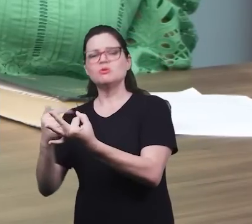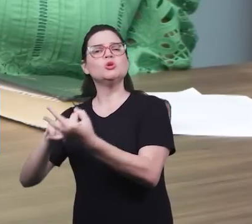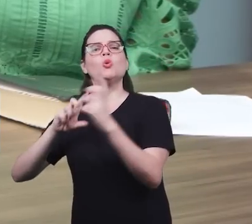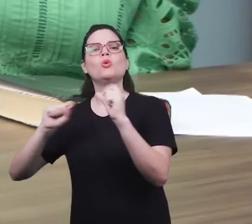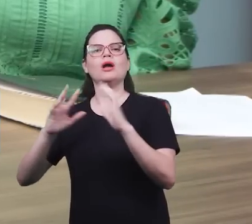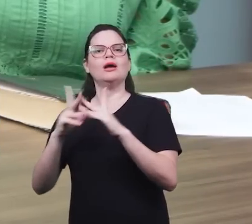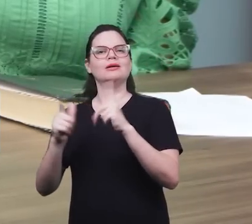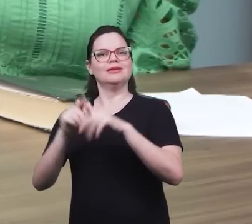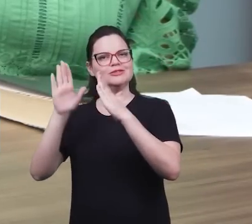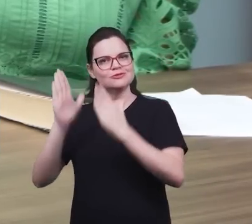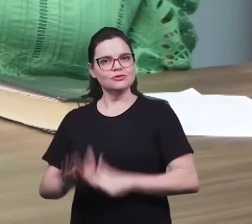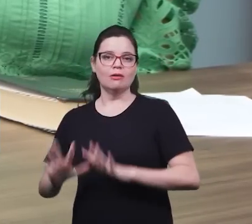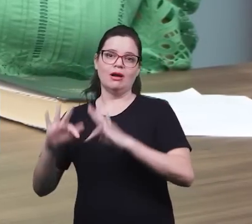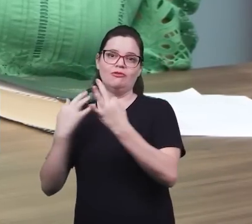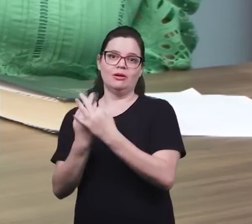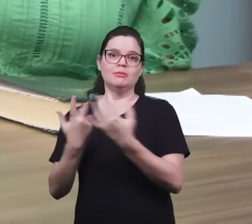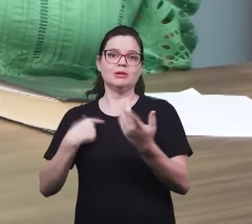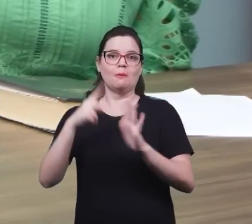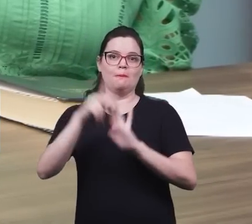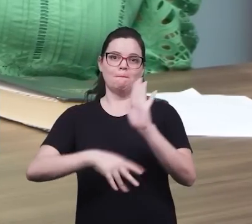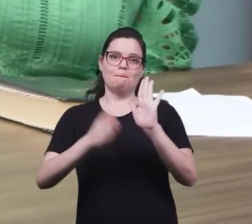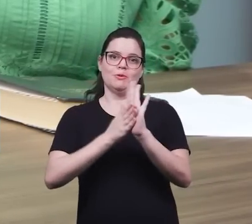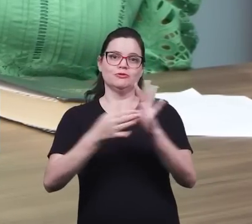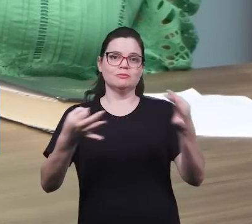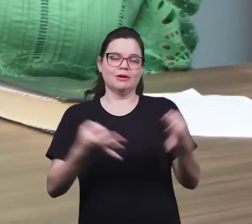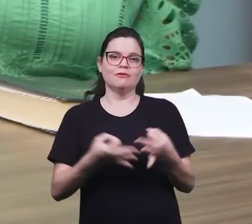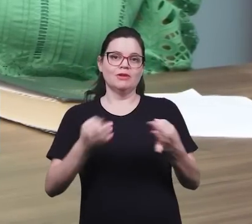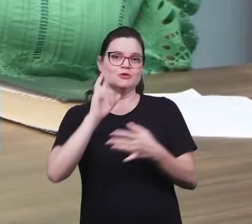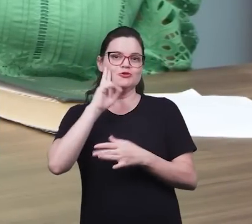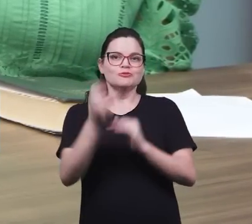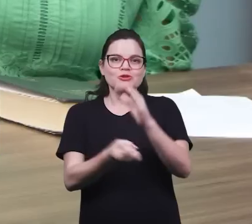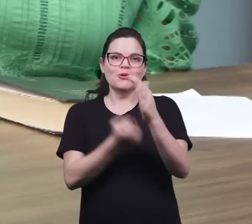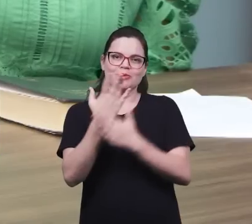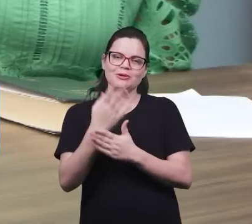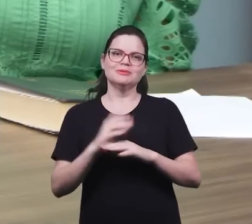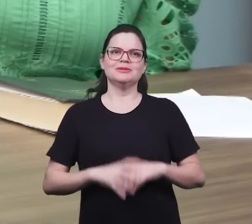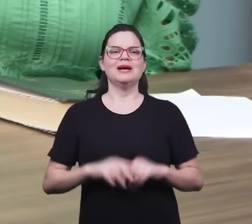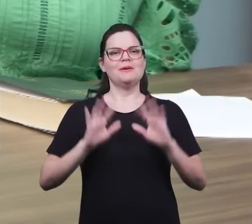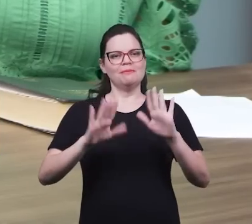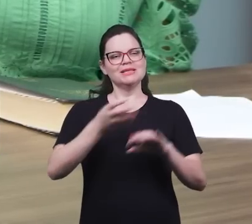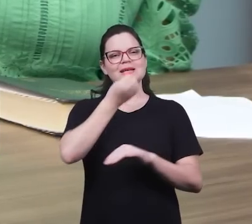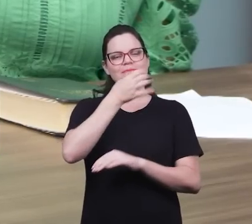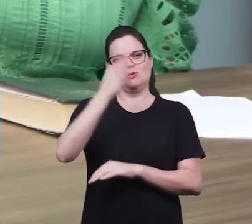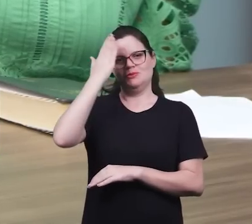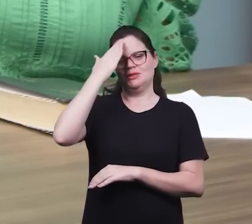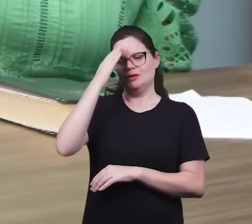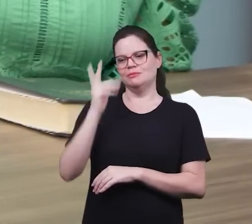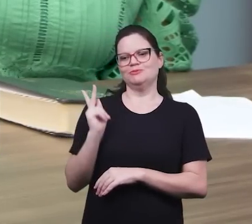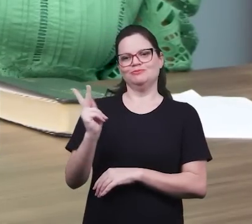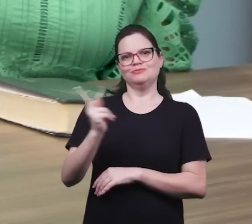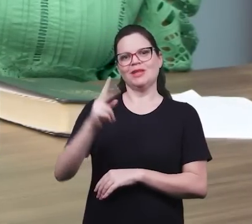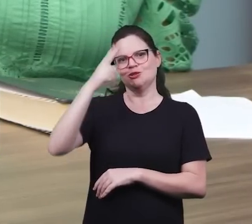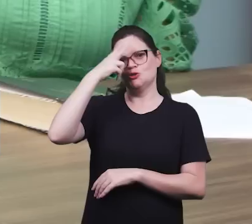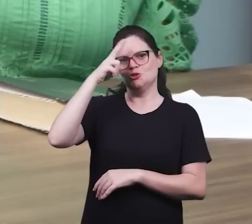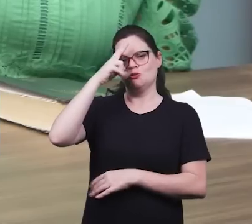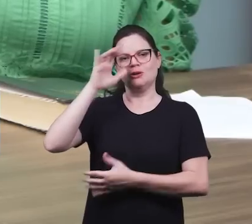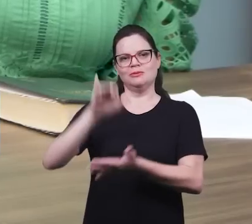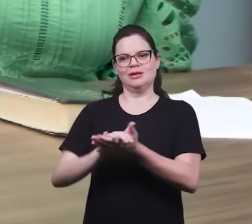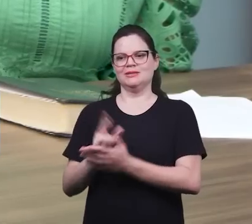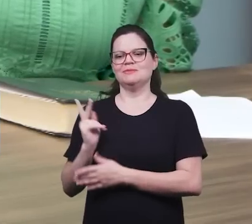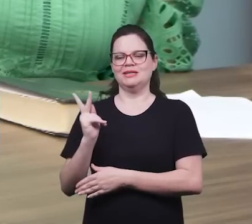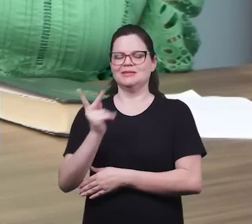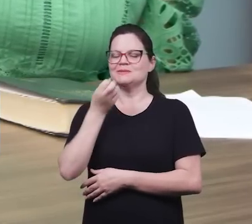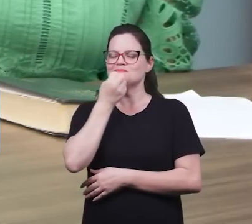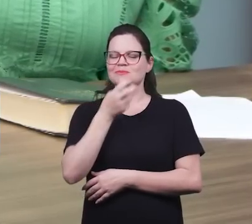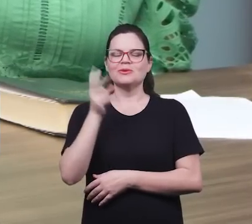projeto maravilhoso que nos alcançou. Justamente. É bacana conhecer também um pouco da história do casamento de vocês,